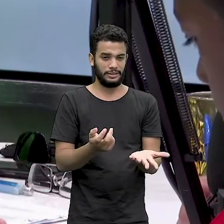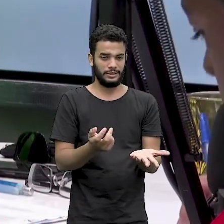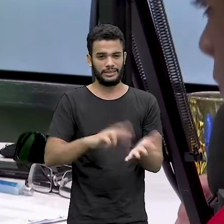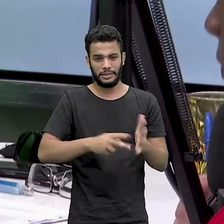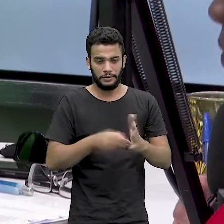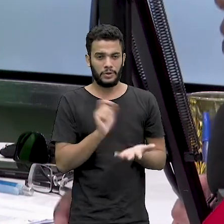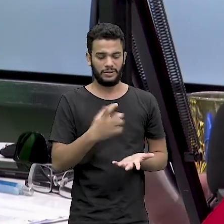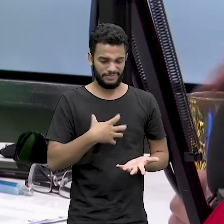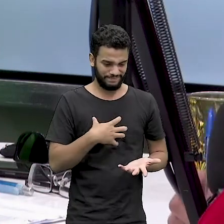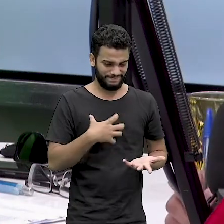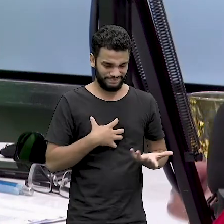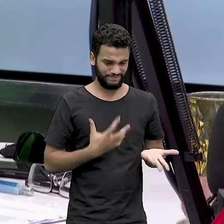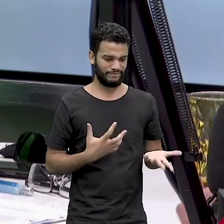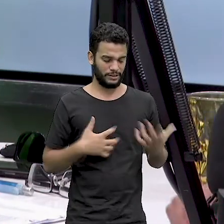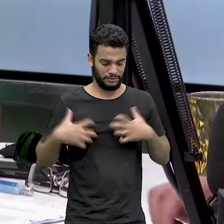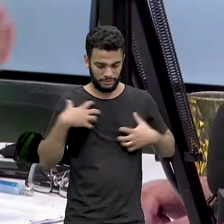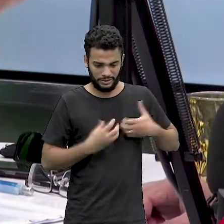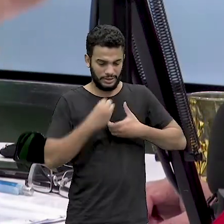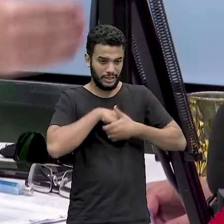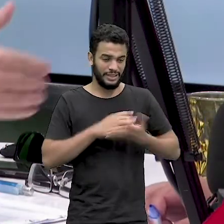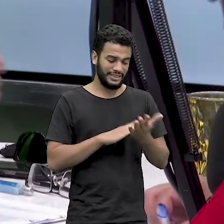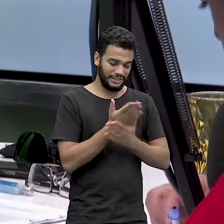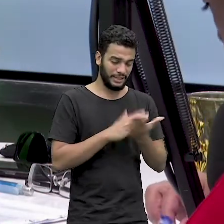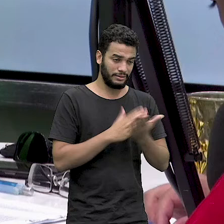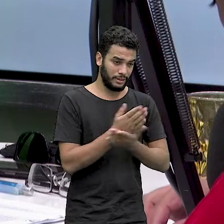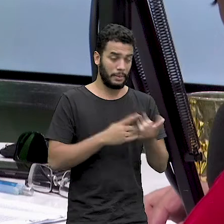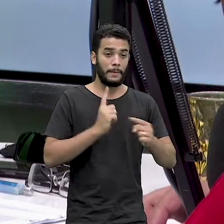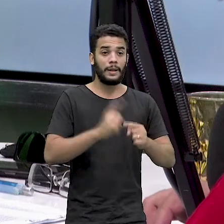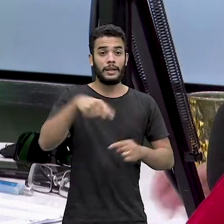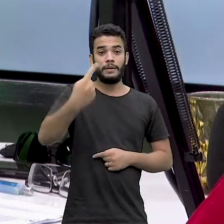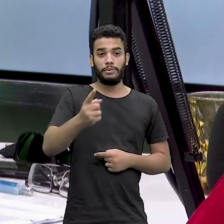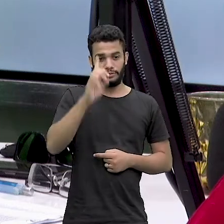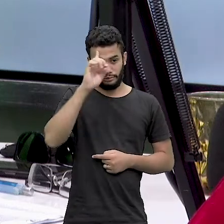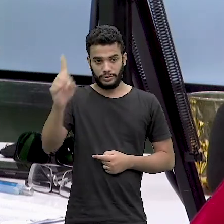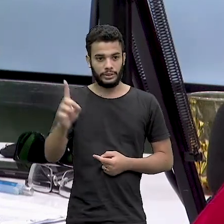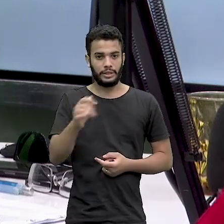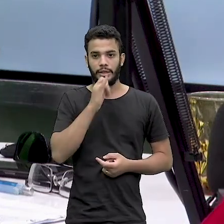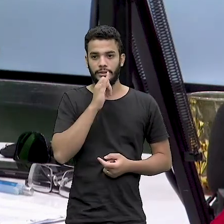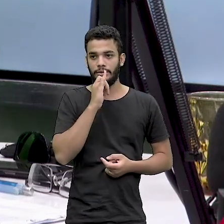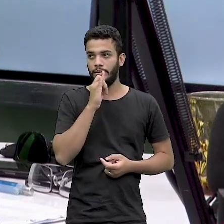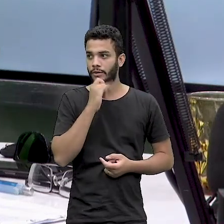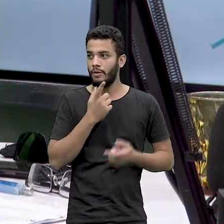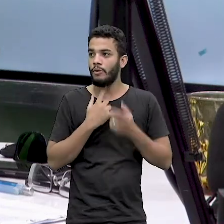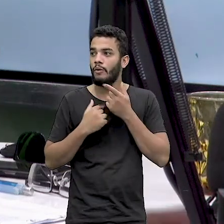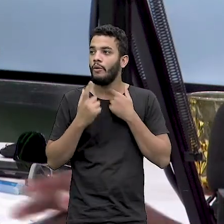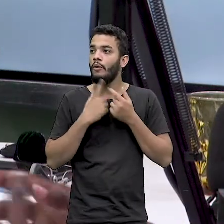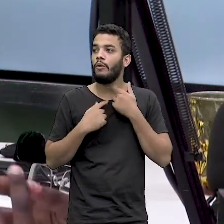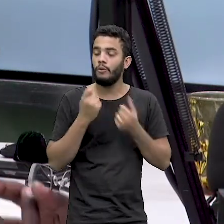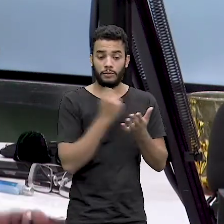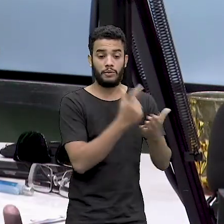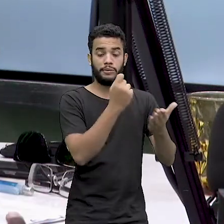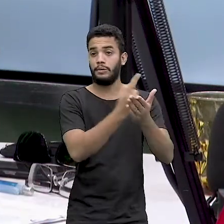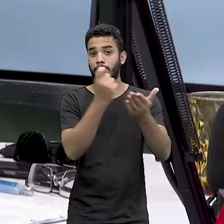gerar inclusive uma depressão, porque a pessoa às vezes quer comprar outra coisa e não tem dinheiro, e outra coisa não tem dinheiro, e às vezes deixa de pagar uma conta, aí surge